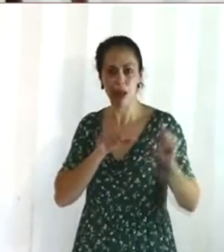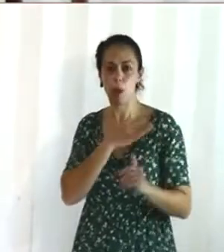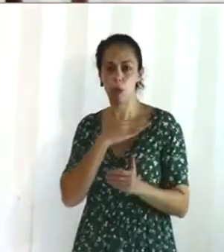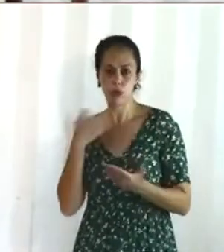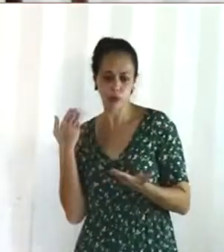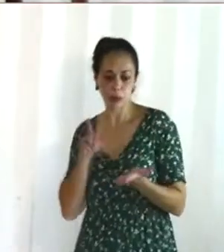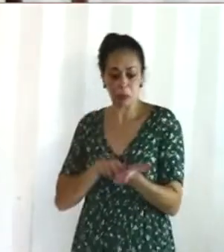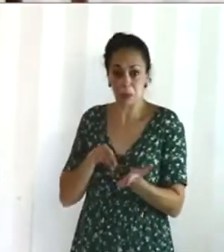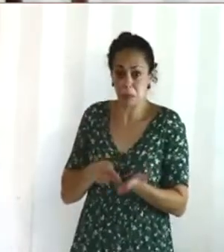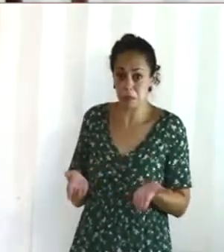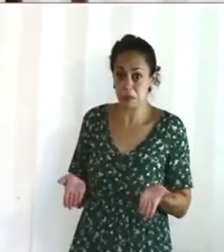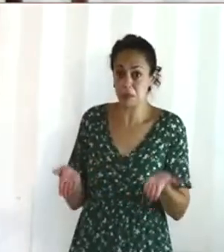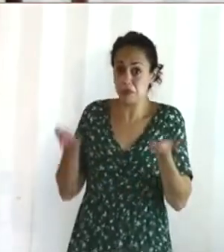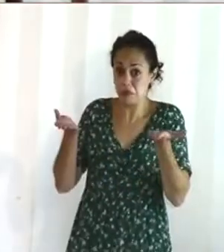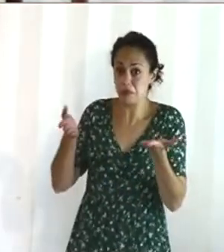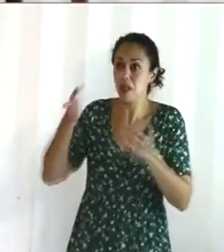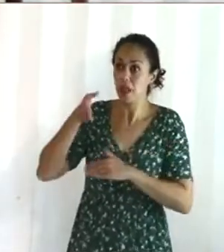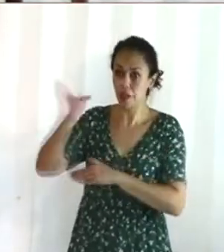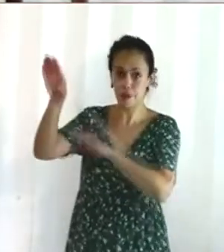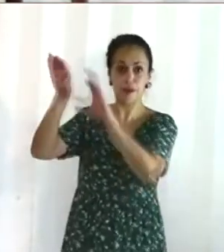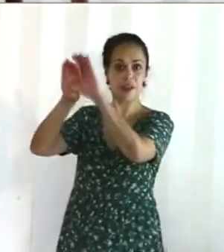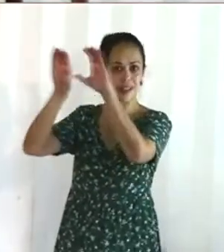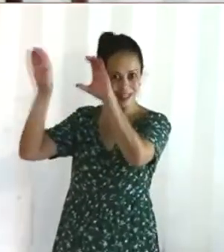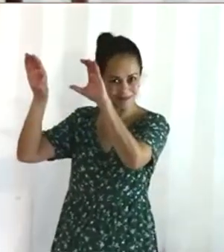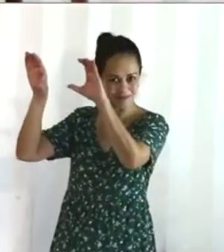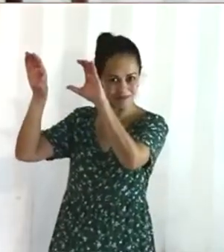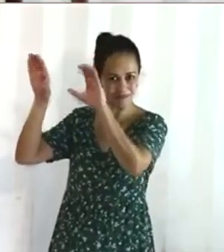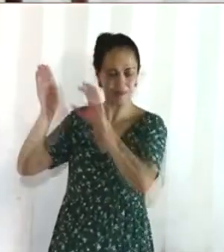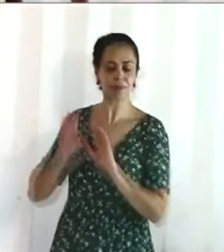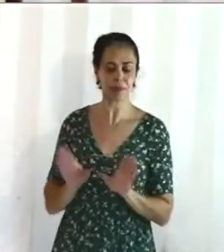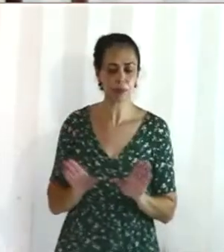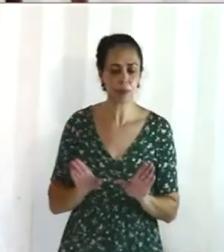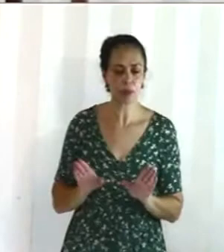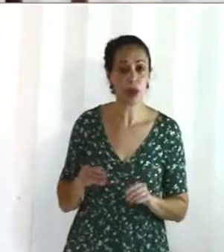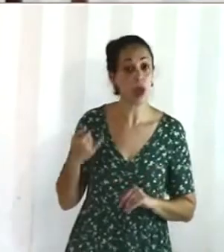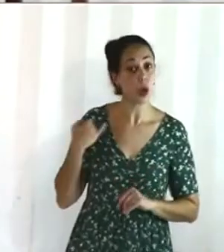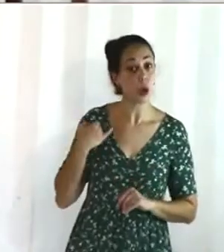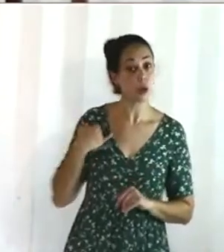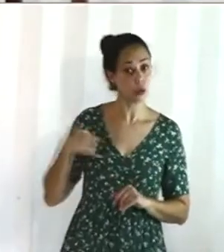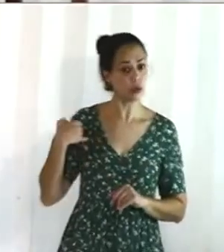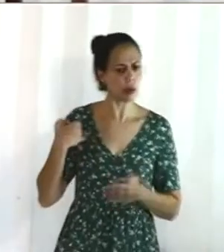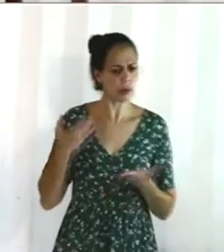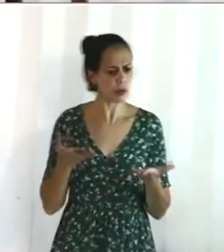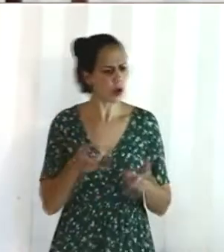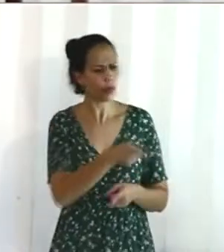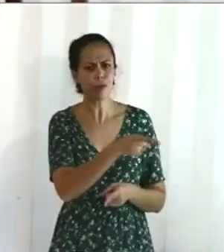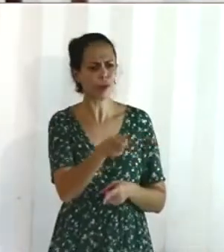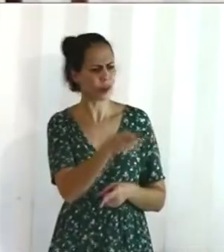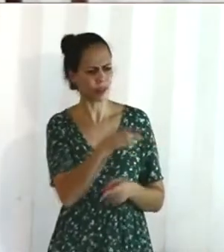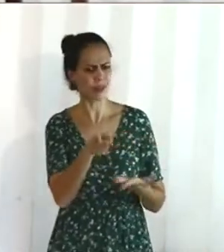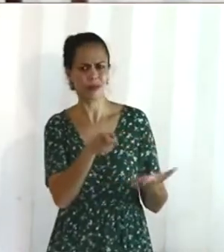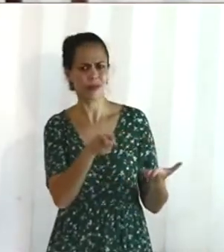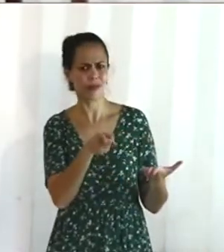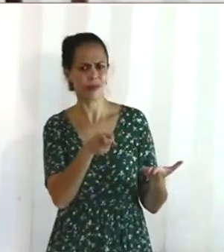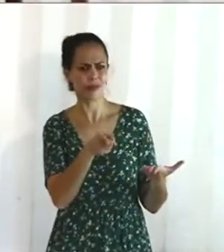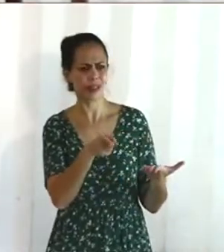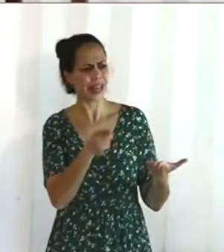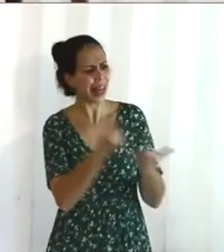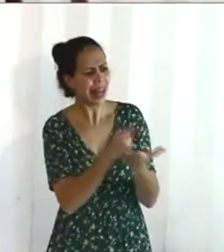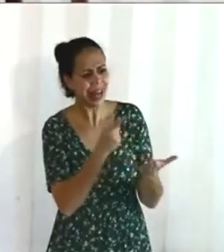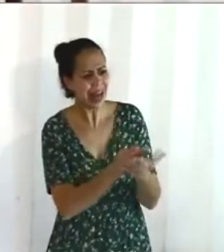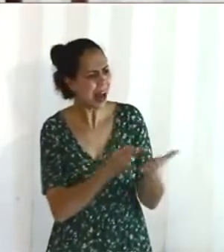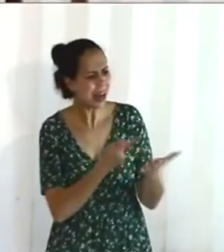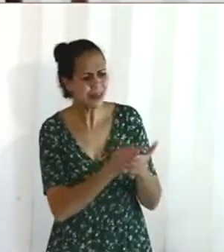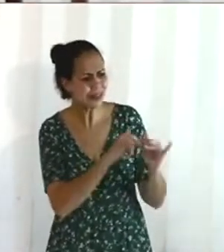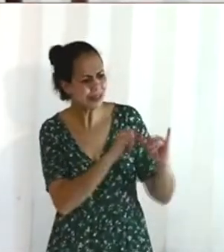naturezas. Então João está dizendo: olha, vocês gnósticos estão querendo ensinar que Jesus se torna apenas